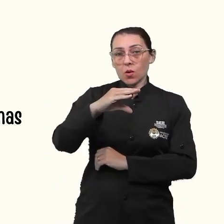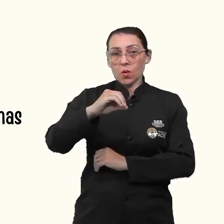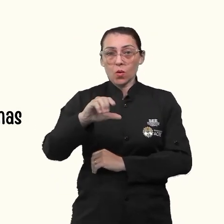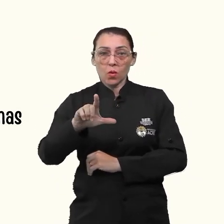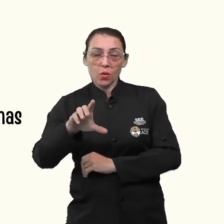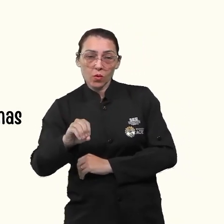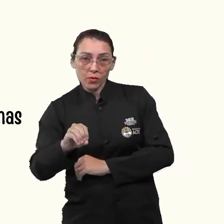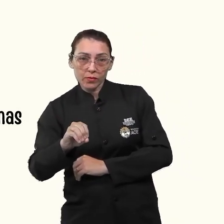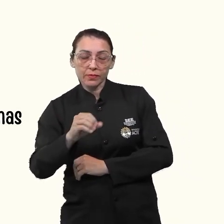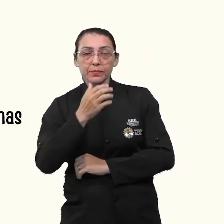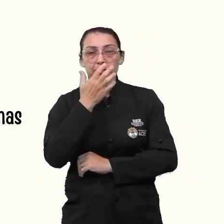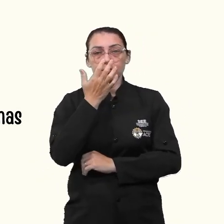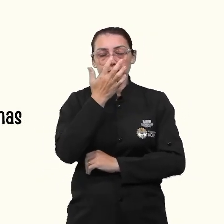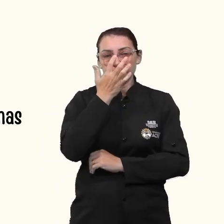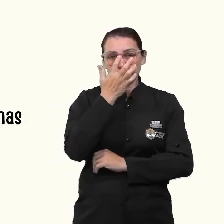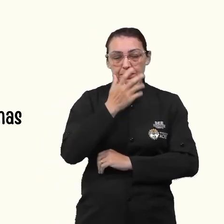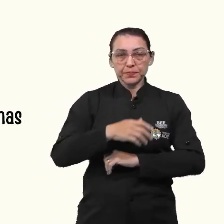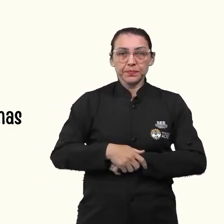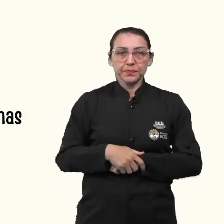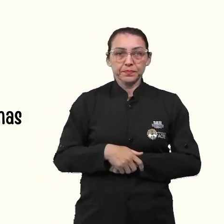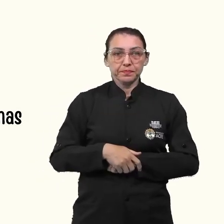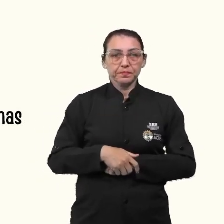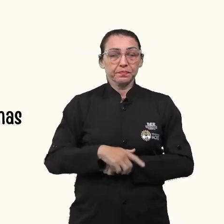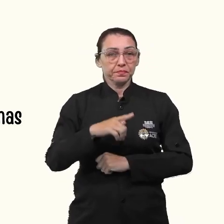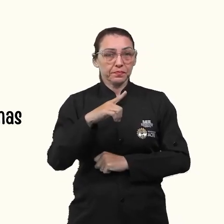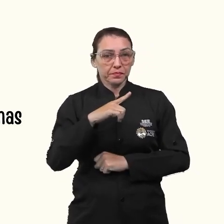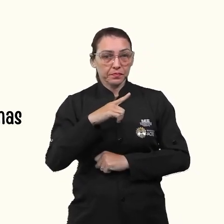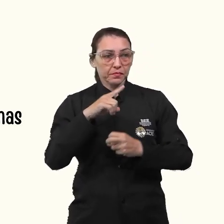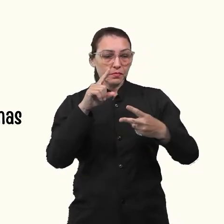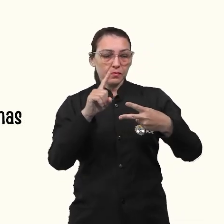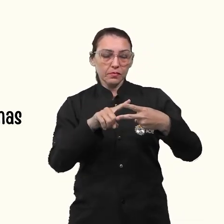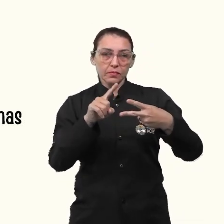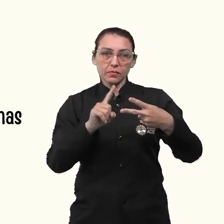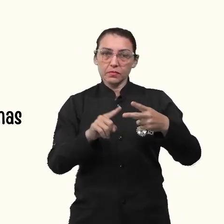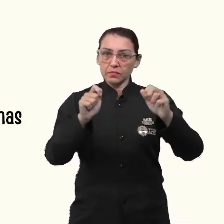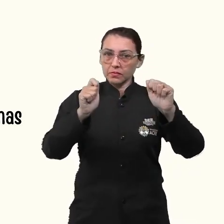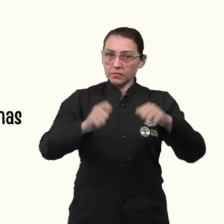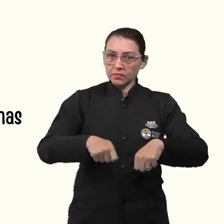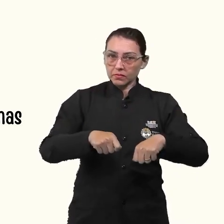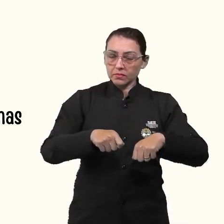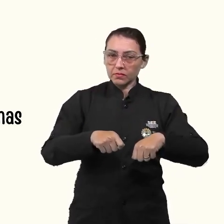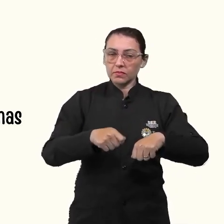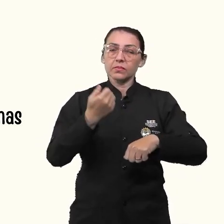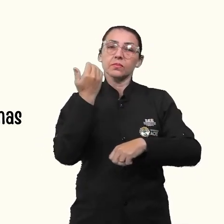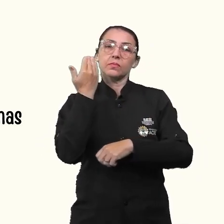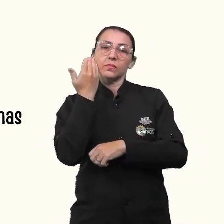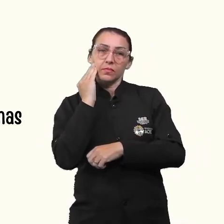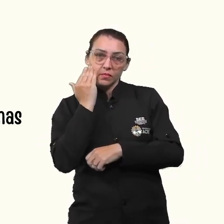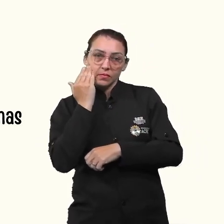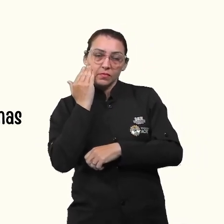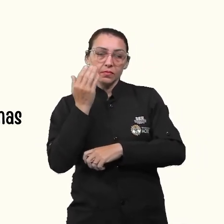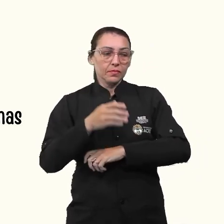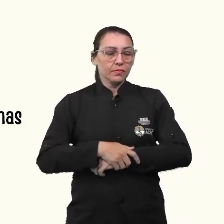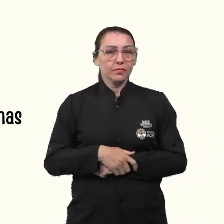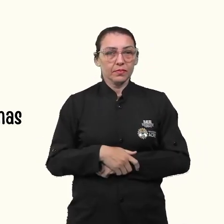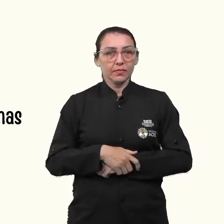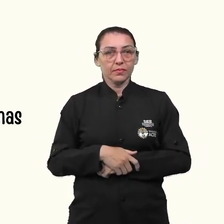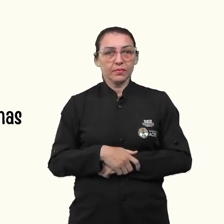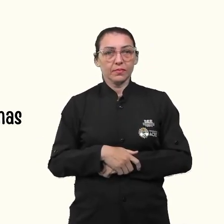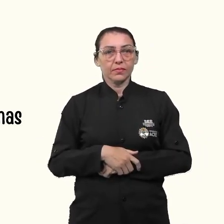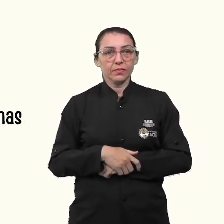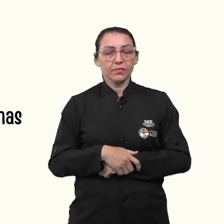acessório, esse instrumento? Então, aqui teve duas possibilidades de entendimento.